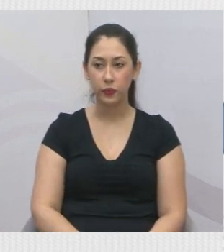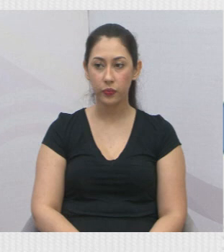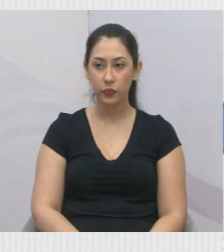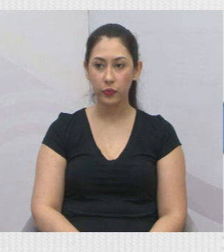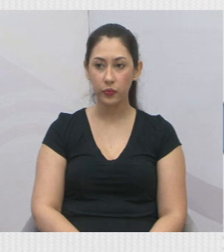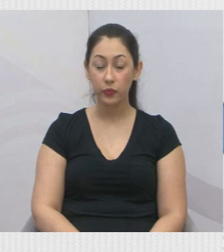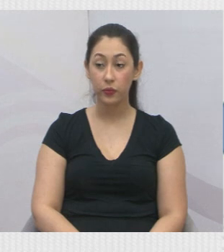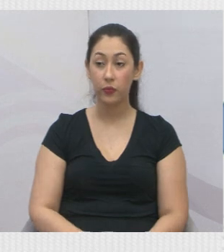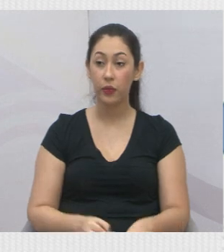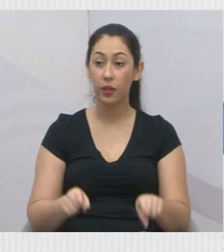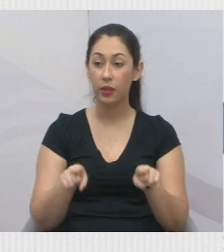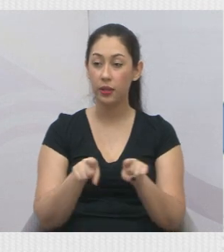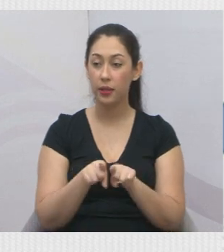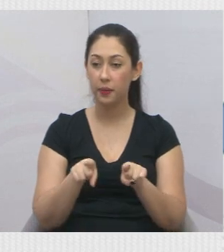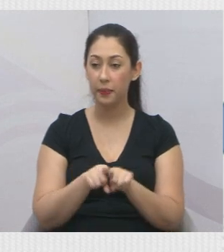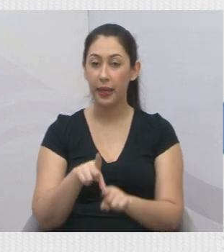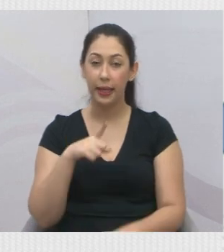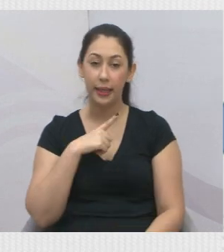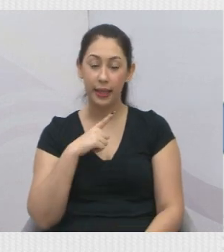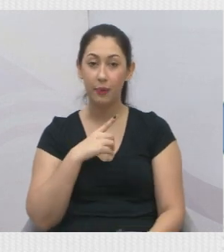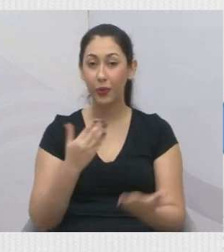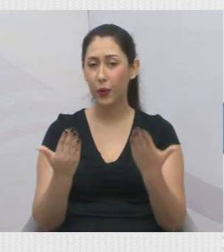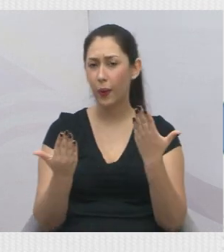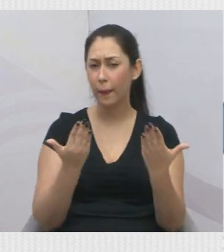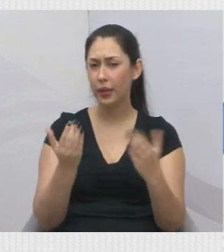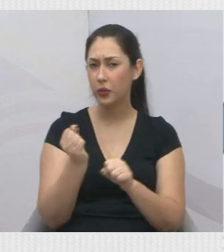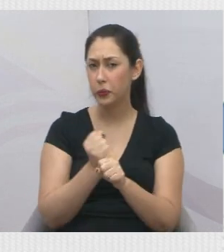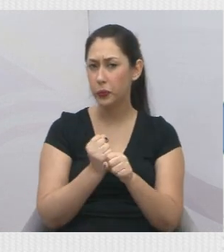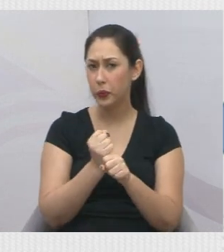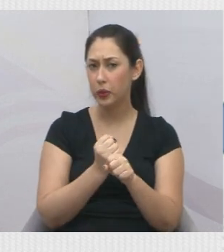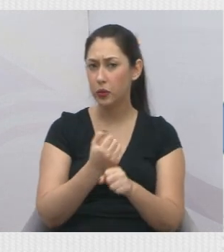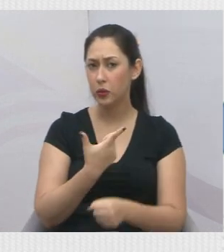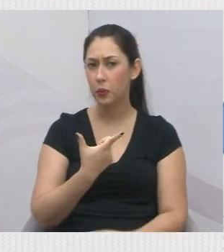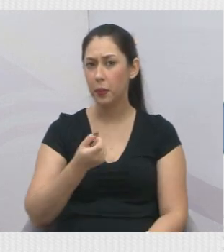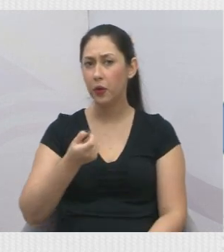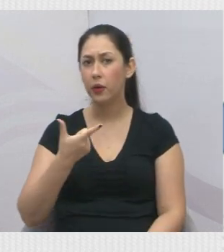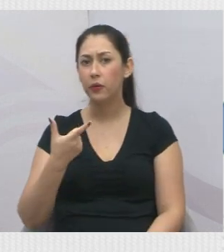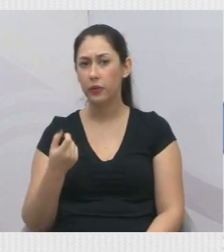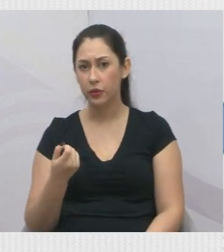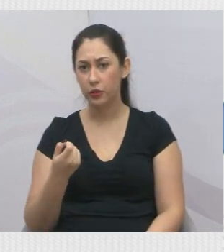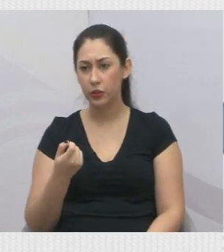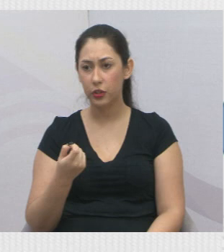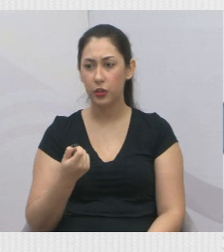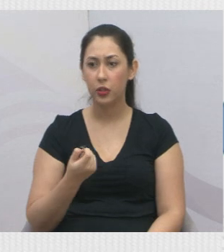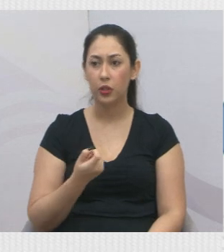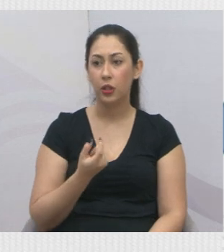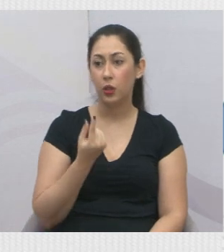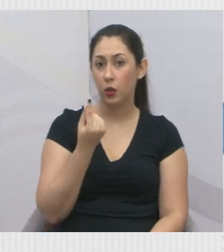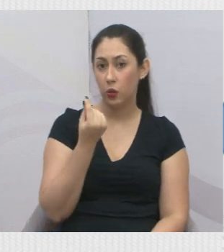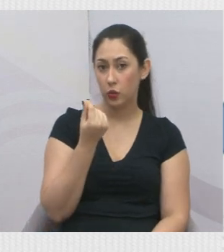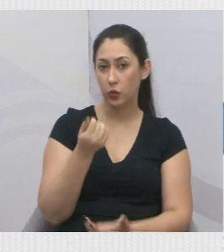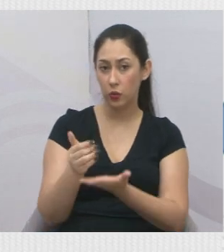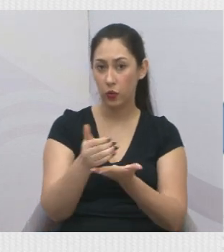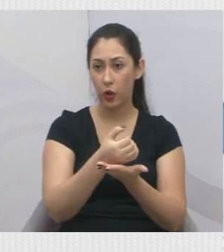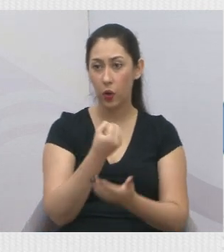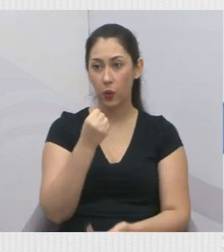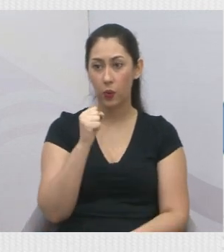Ao lado, temos o comparativo do ano anterior, de 2020, a receita corrente líquida de